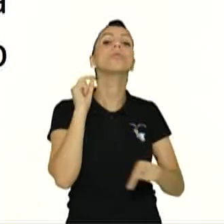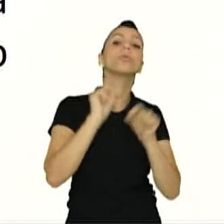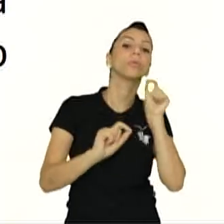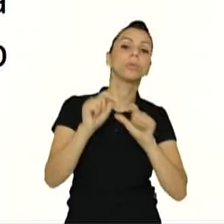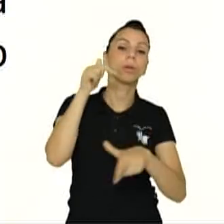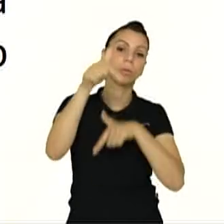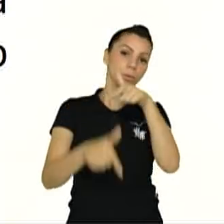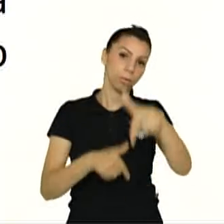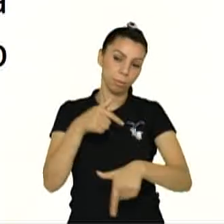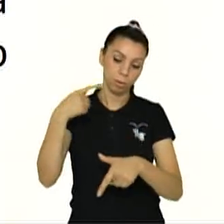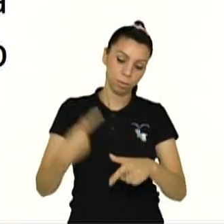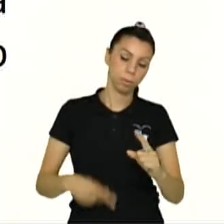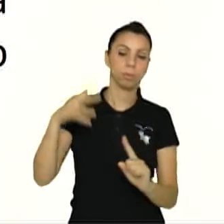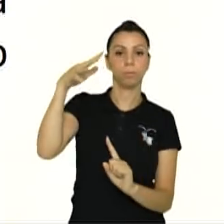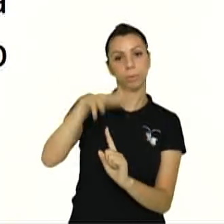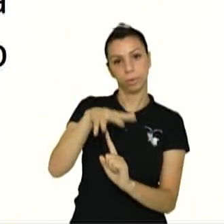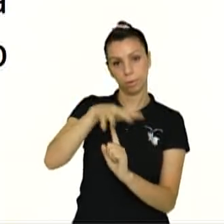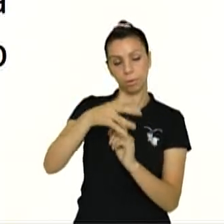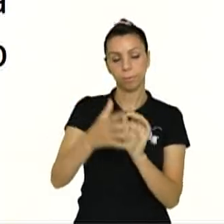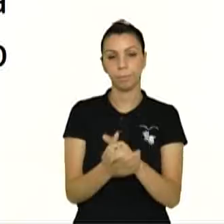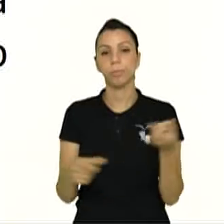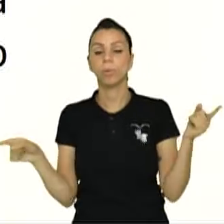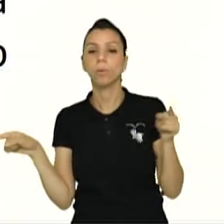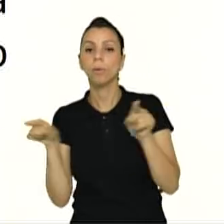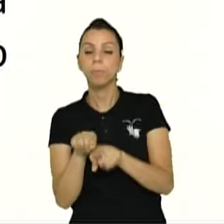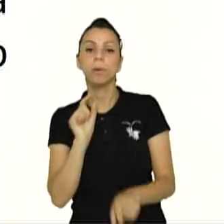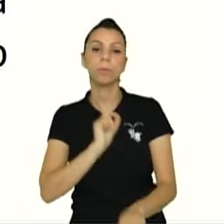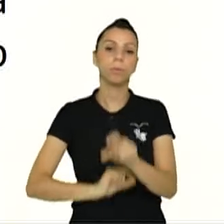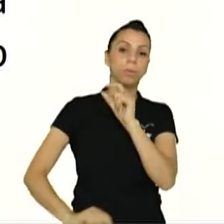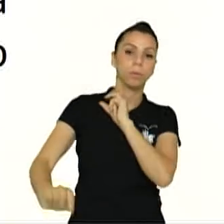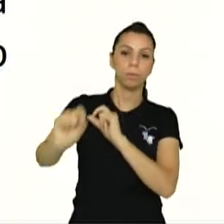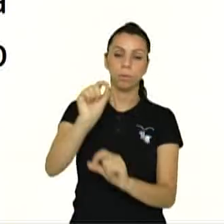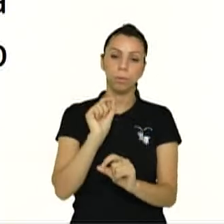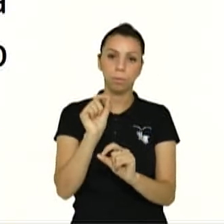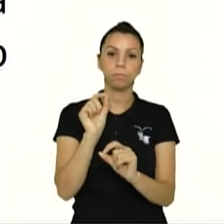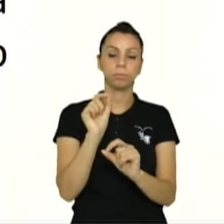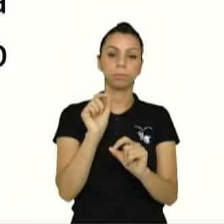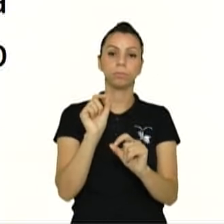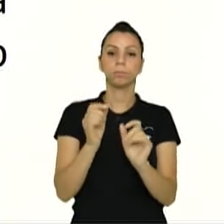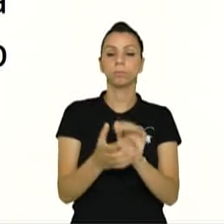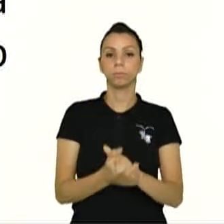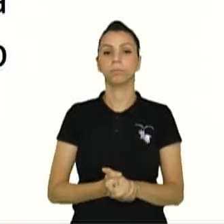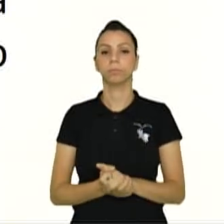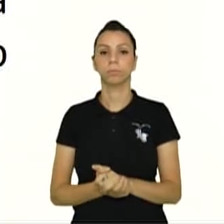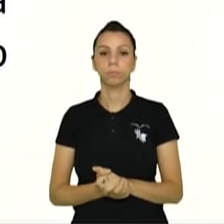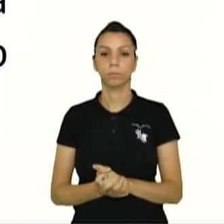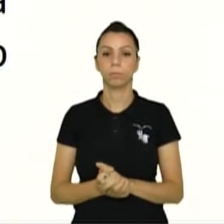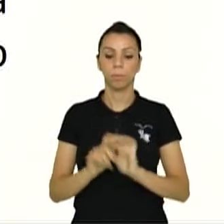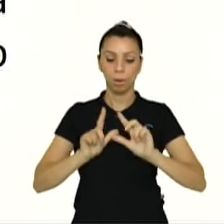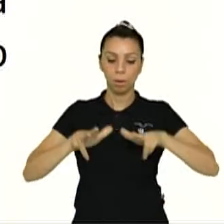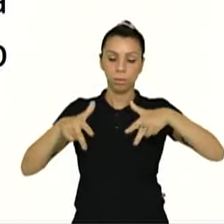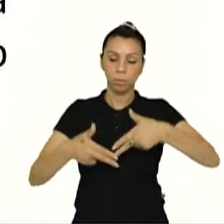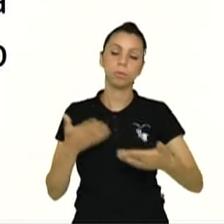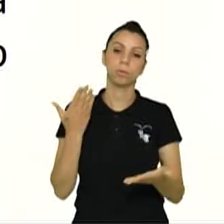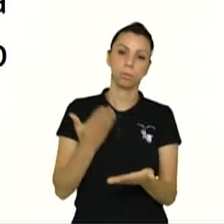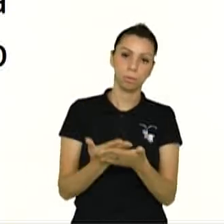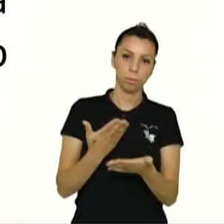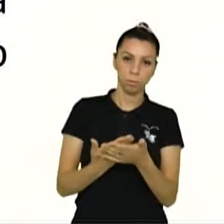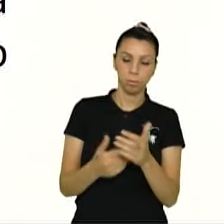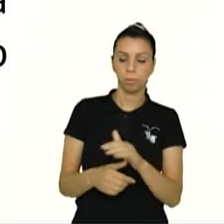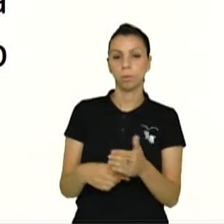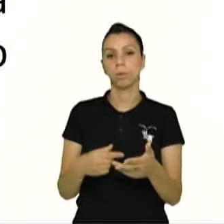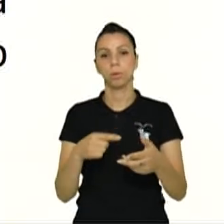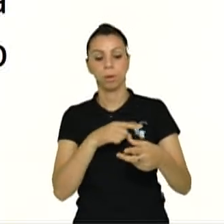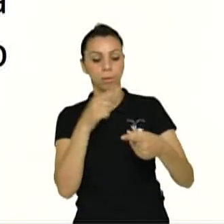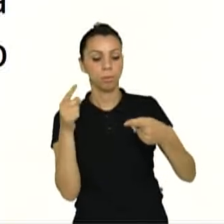aqui em solo paranaense. Também nós abordamos aqui que, além das etnias estudadas, tanto na aula